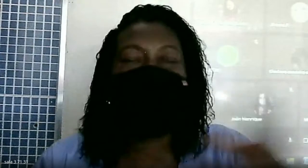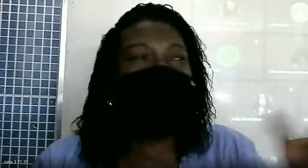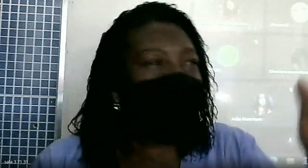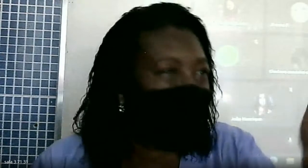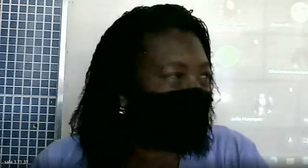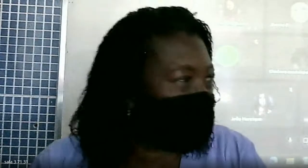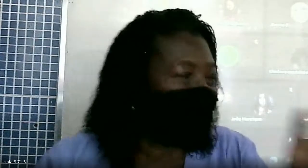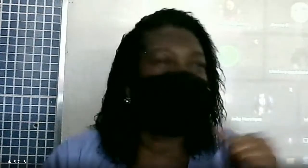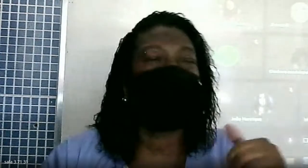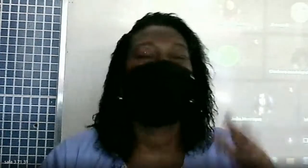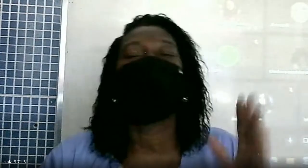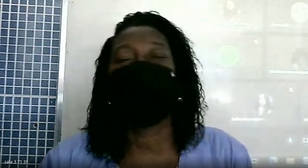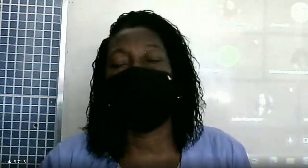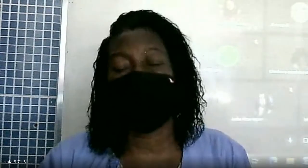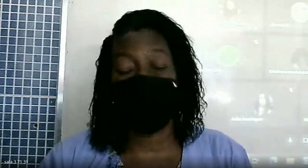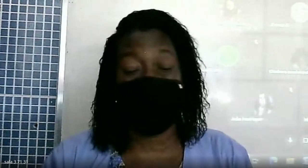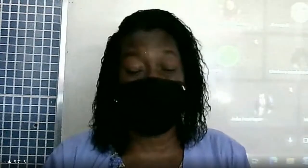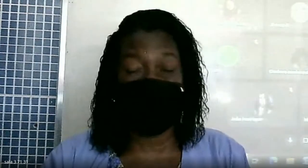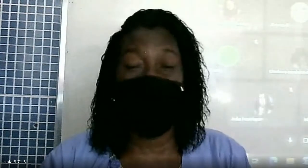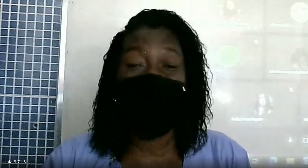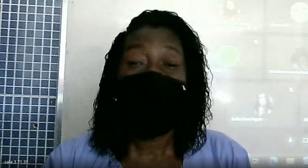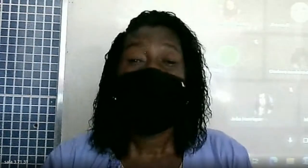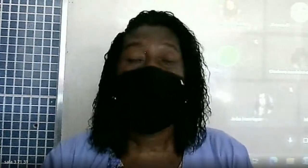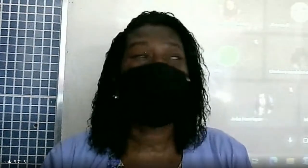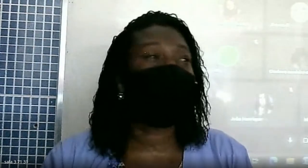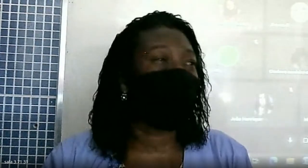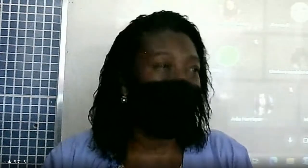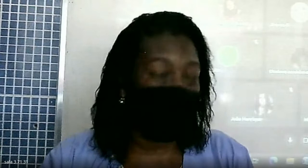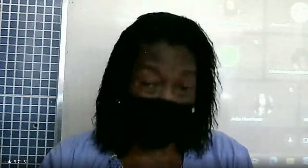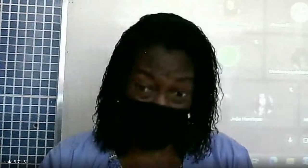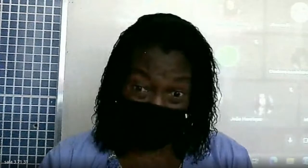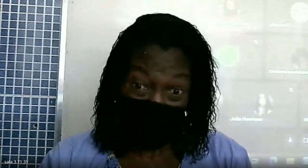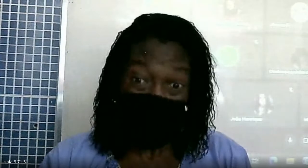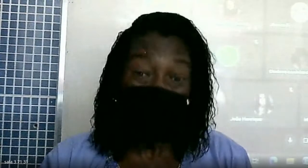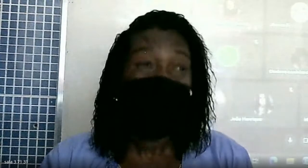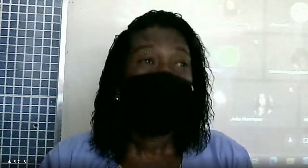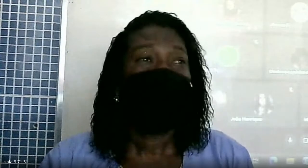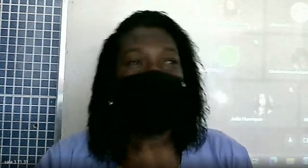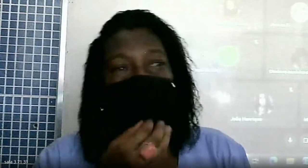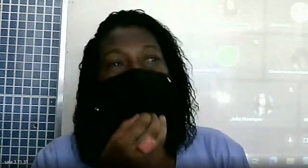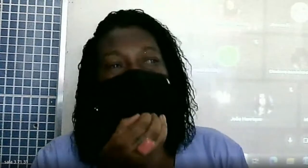Estavam zoando Pedro aqui, né? Zoando. Dançar. Aí eu falei assim, gente.